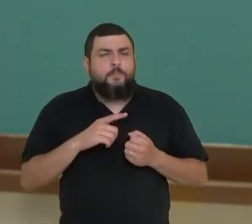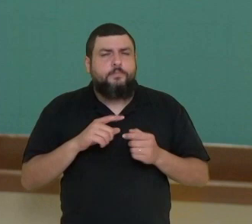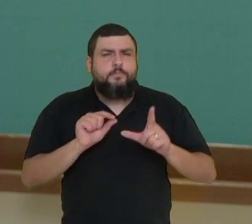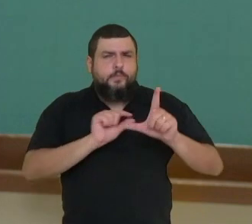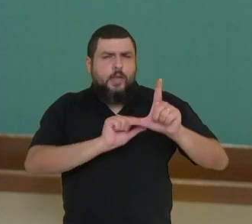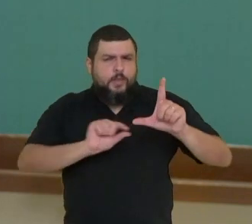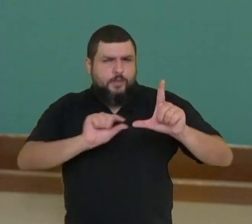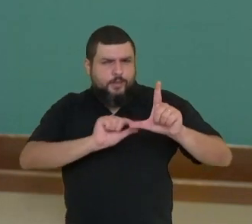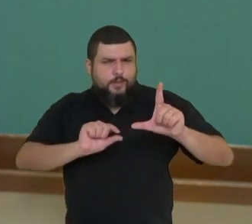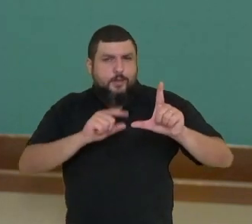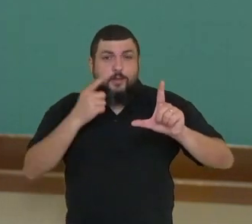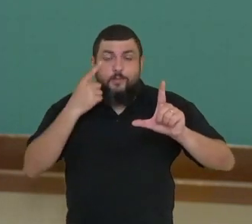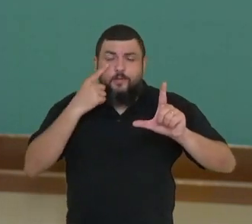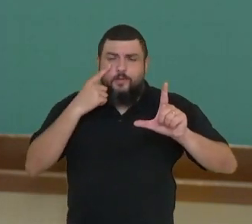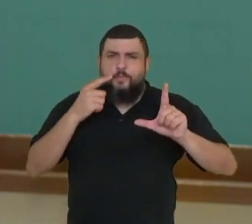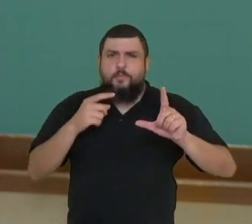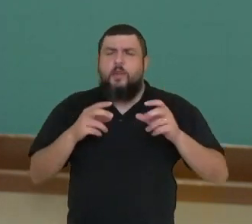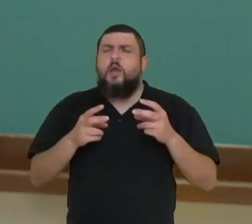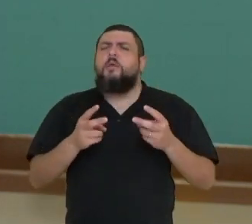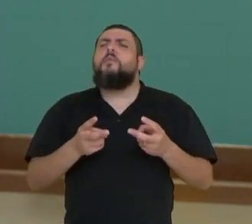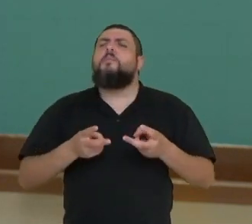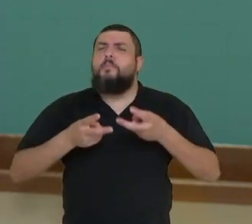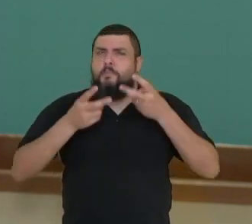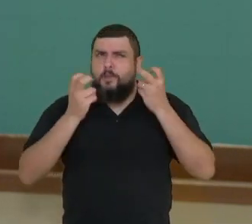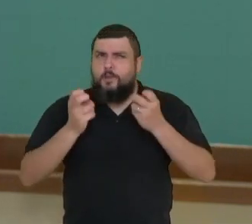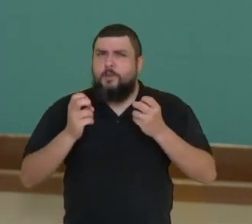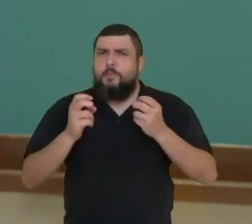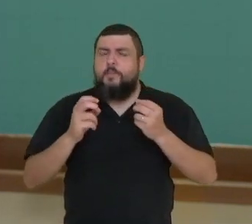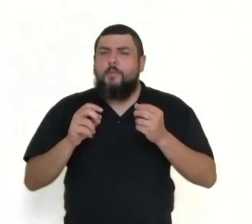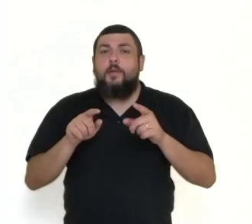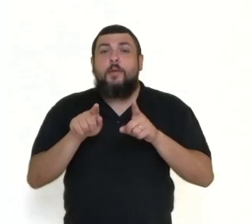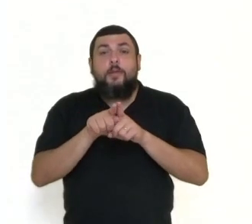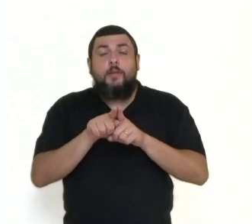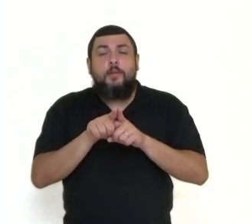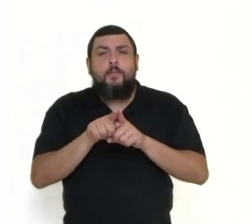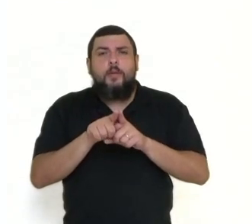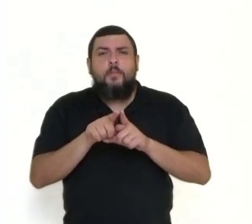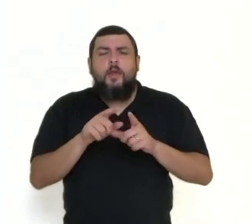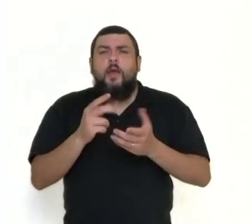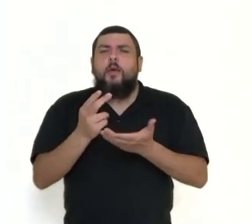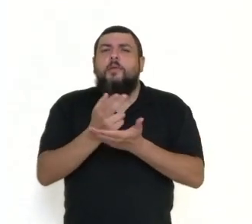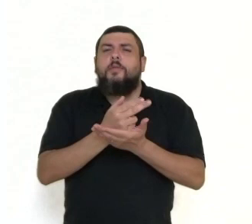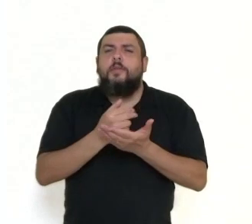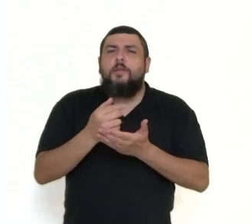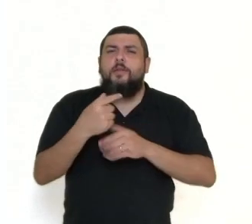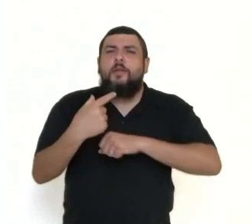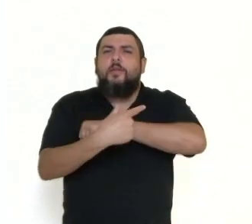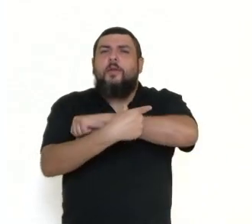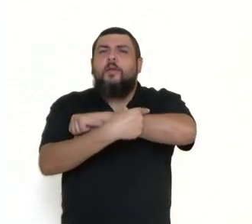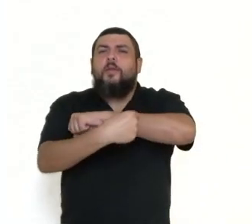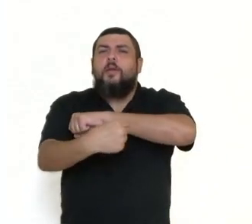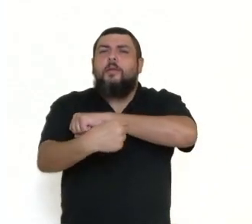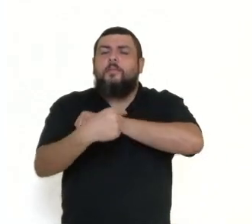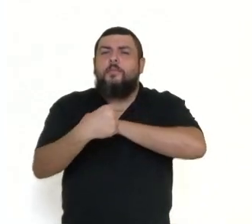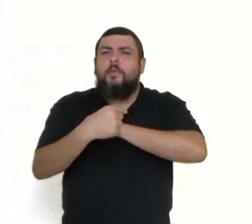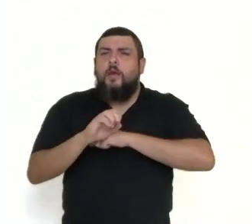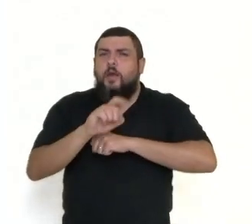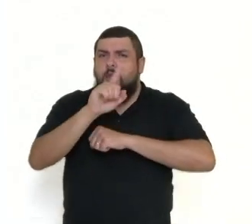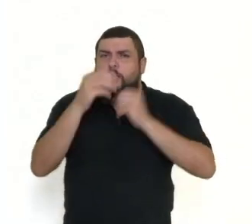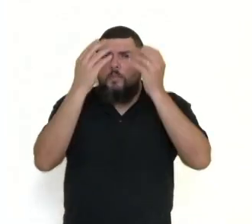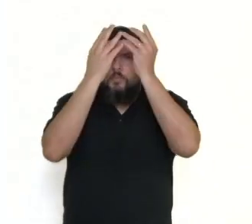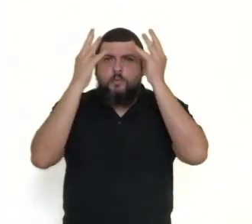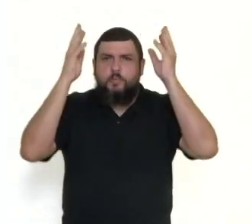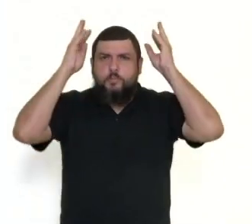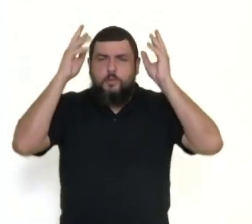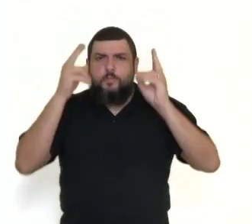legendas, observe que a iconografia nos mostra uma peninha mostrando os indígenas. Então,